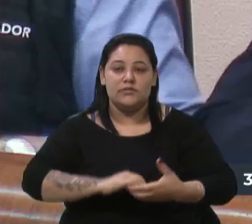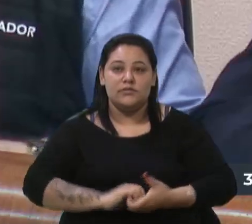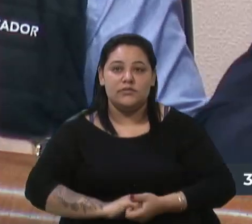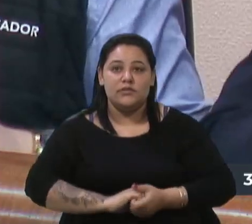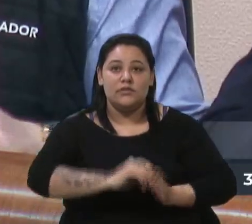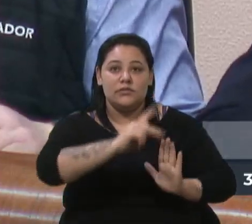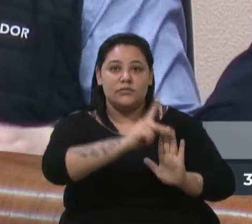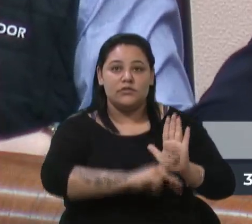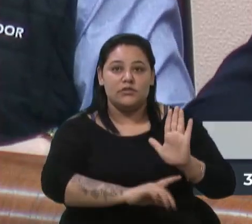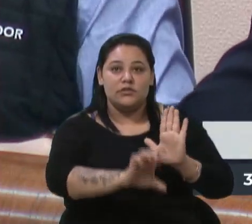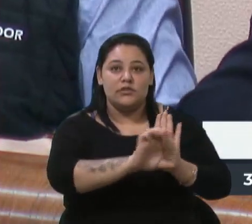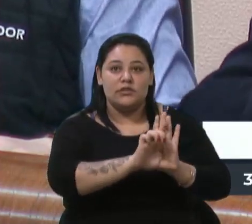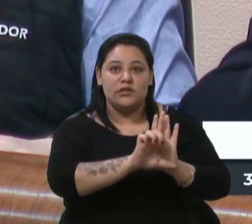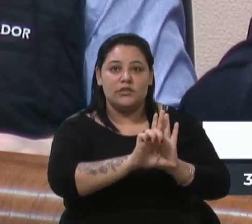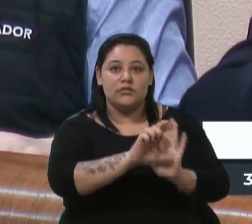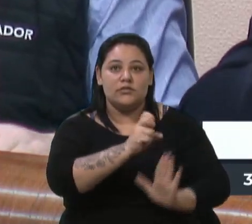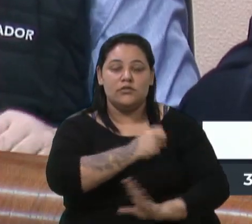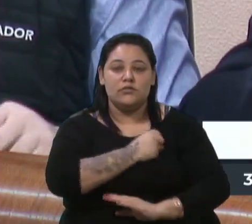Projeto de lei número